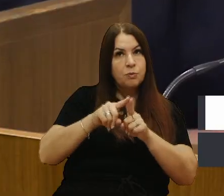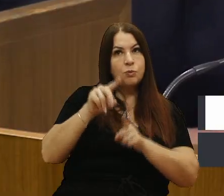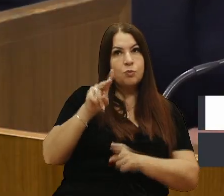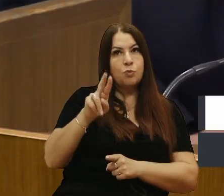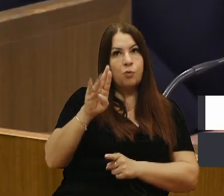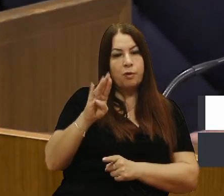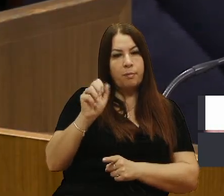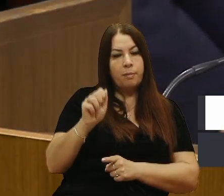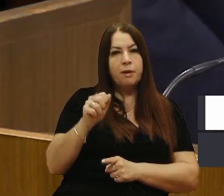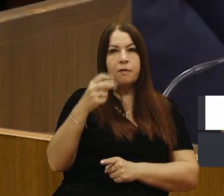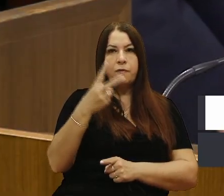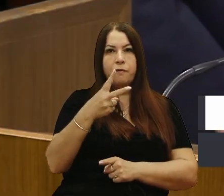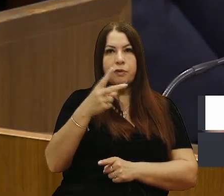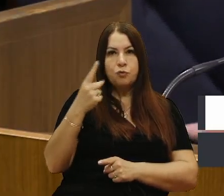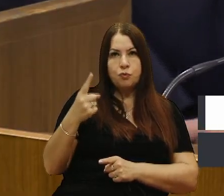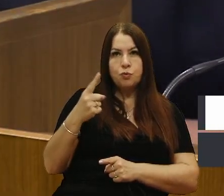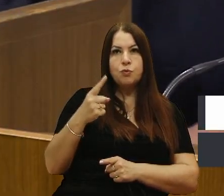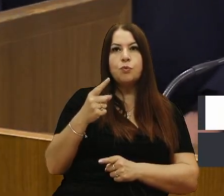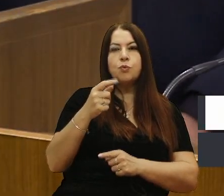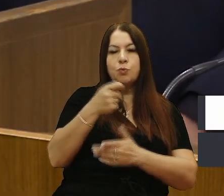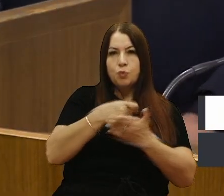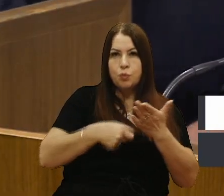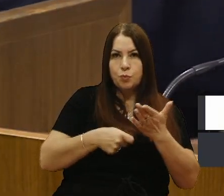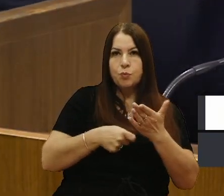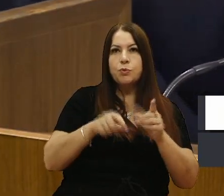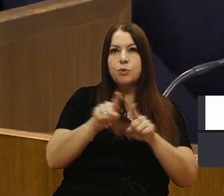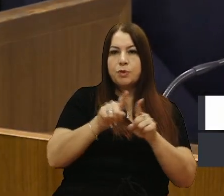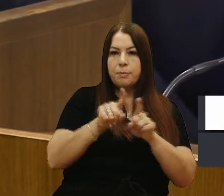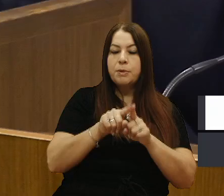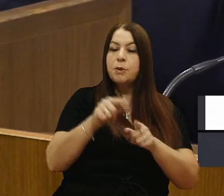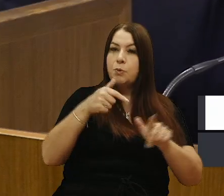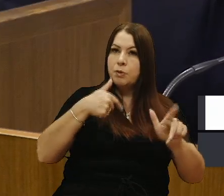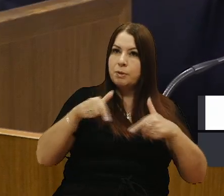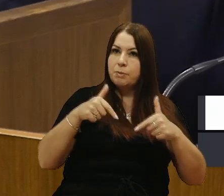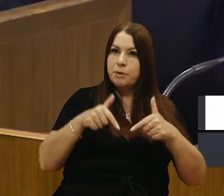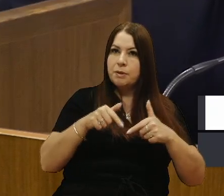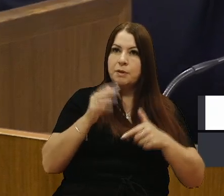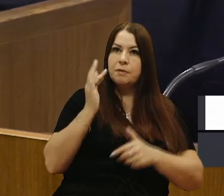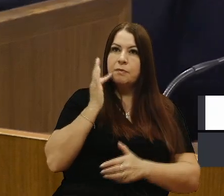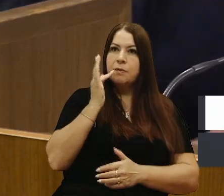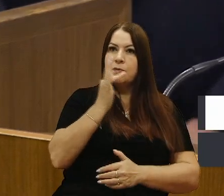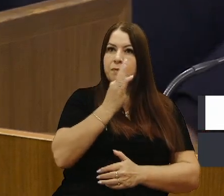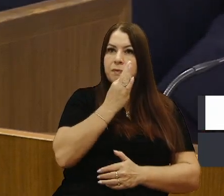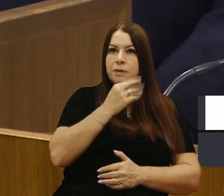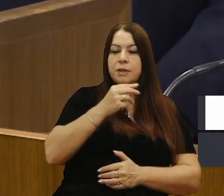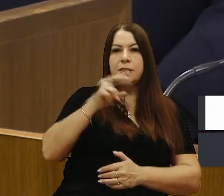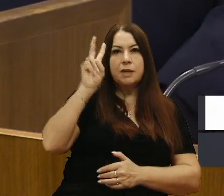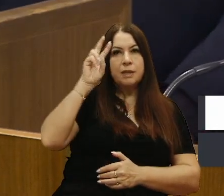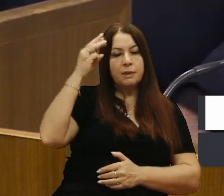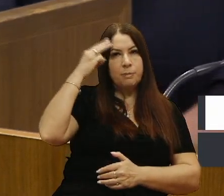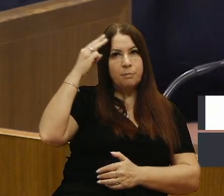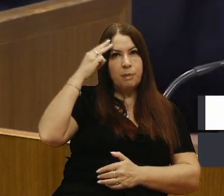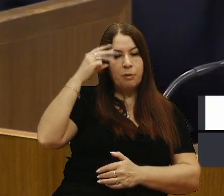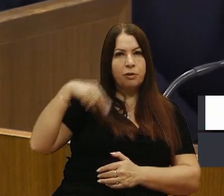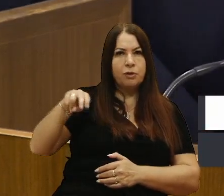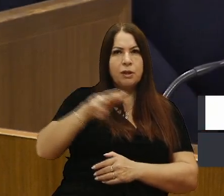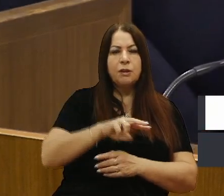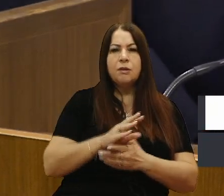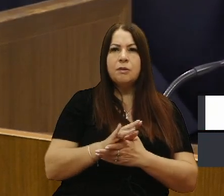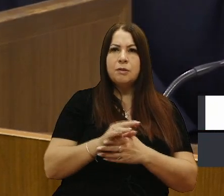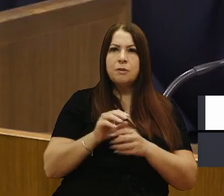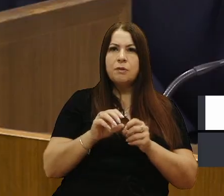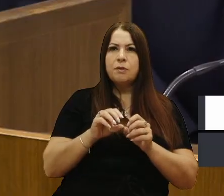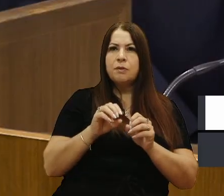21, concurso universitário brasileiro de urbanismo, com o trabalho Forqueta, a Memória dos Esquecidos.